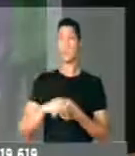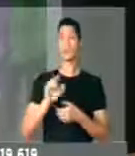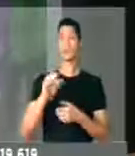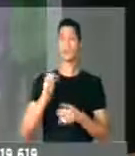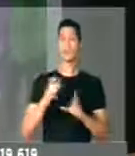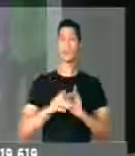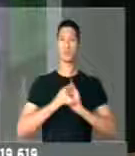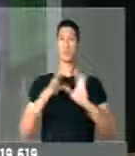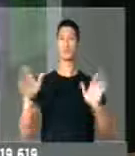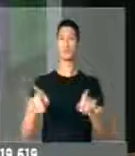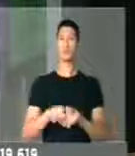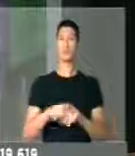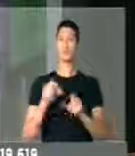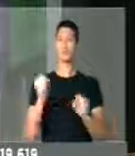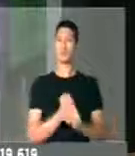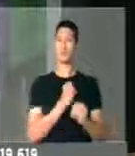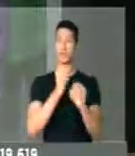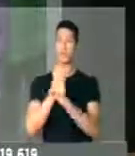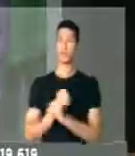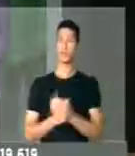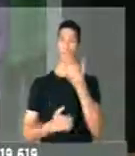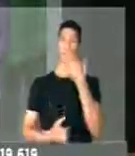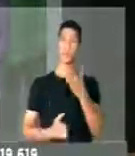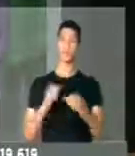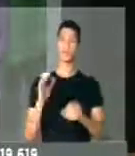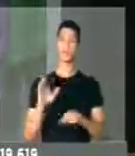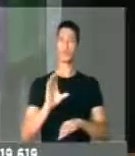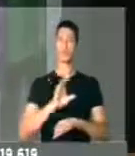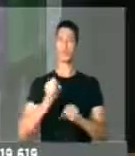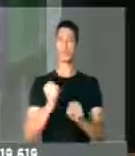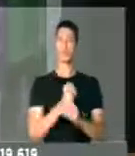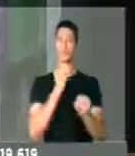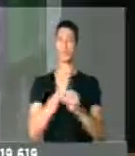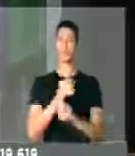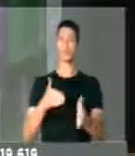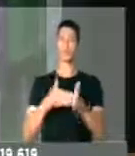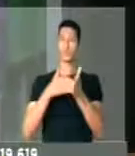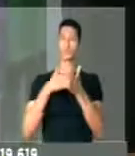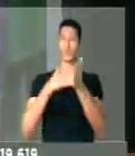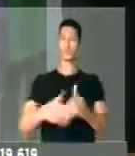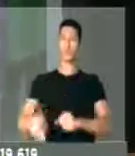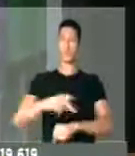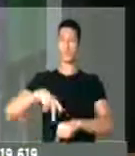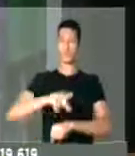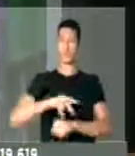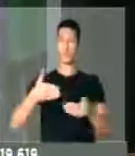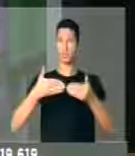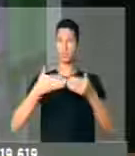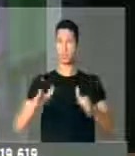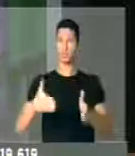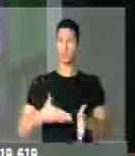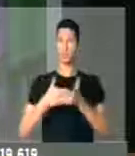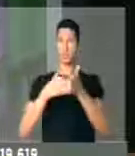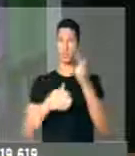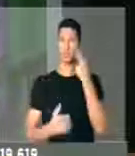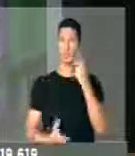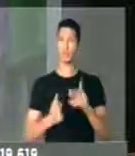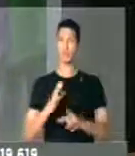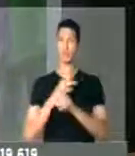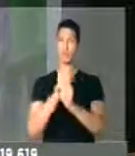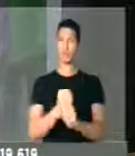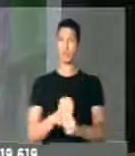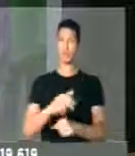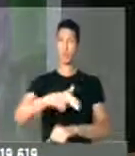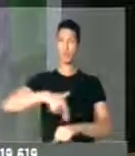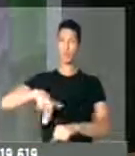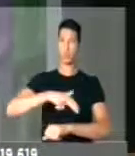que permite reformular de modo construtivo os rumos do país, abrindo caminhos para a consolidação